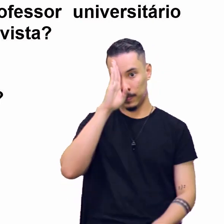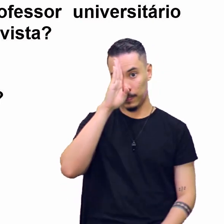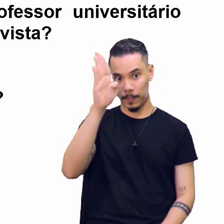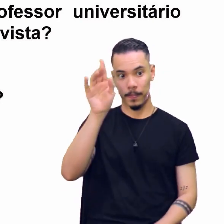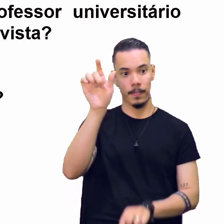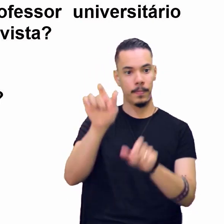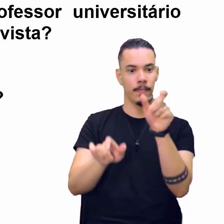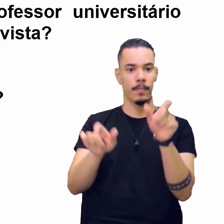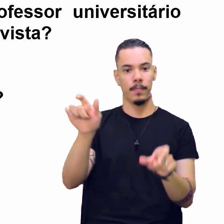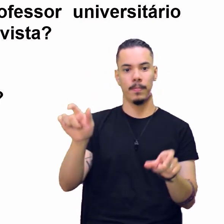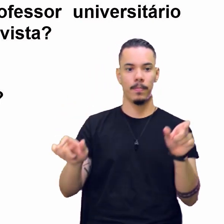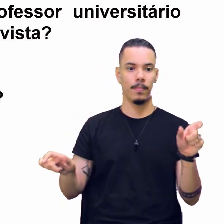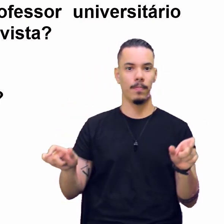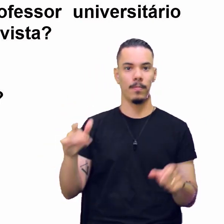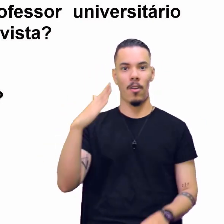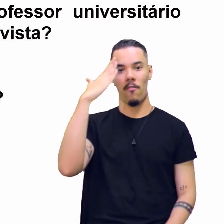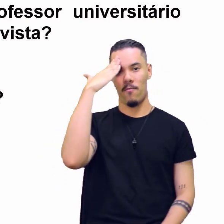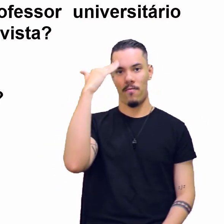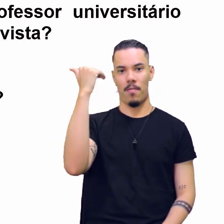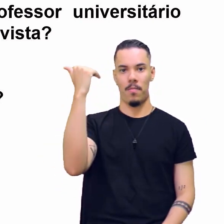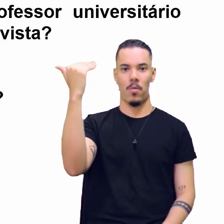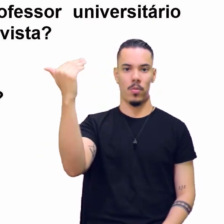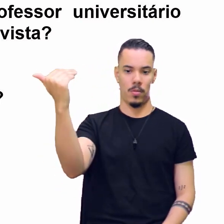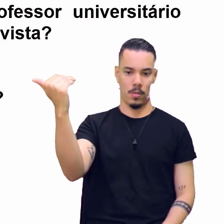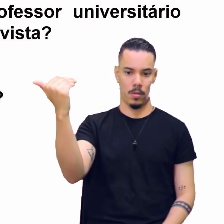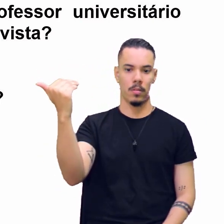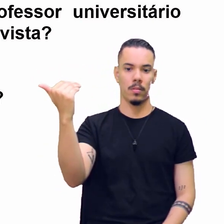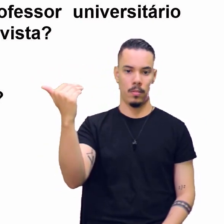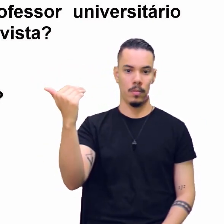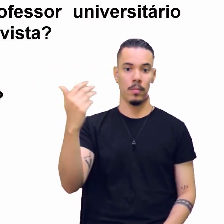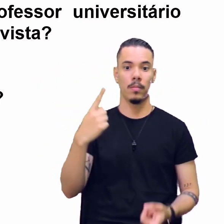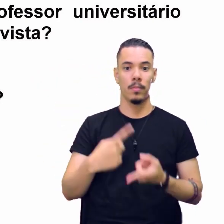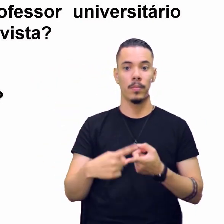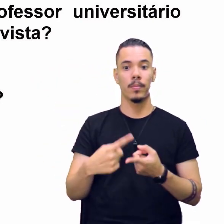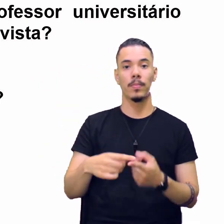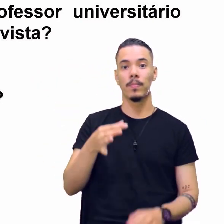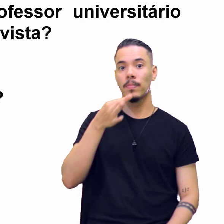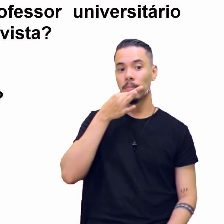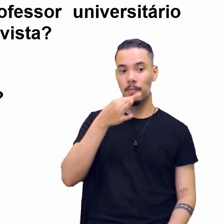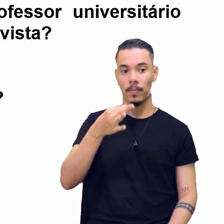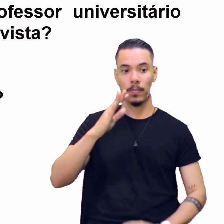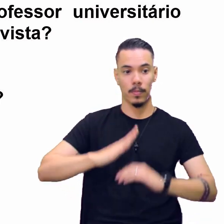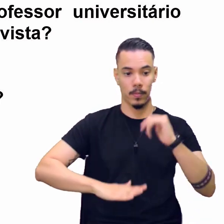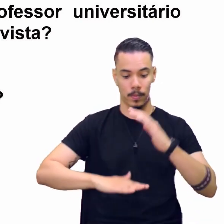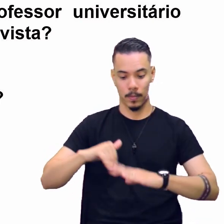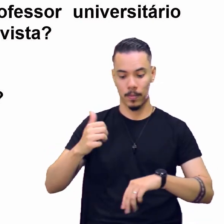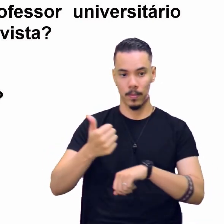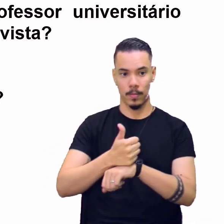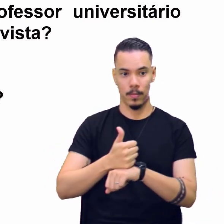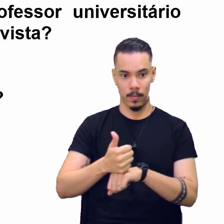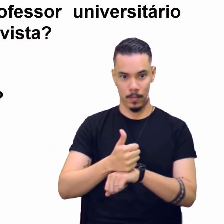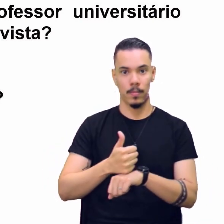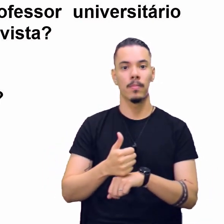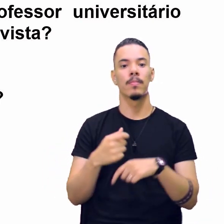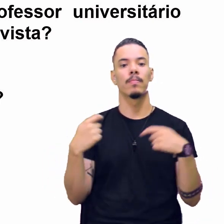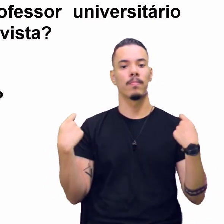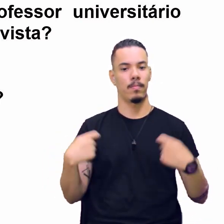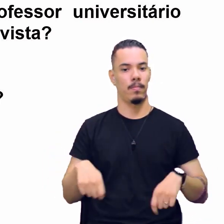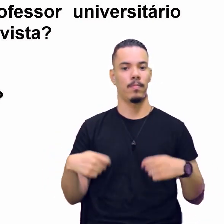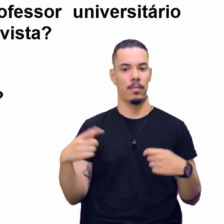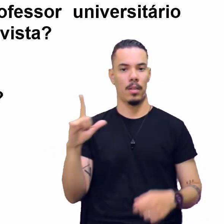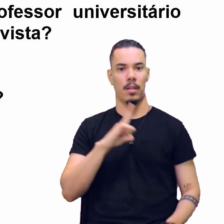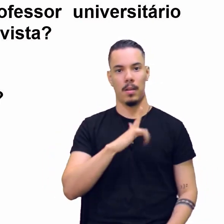pessoas consideradas famosas, né? Que na opinião de um profissional consultado, deveria contar